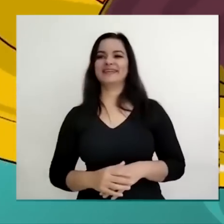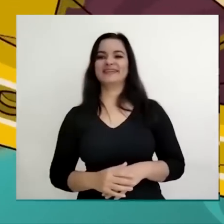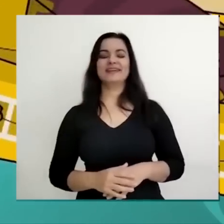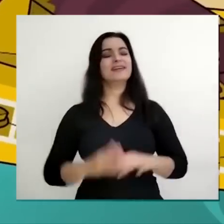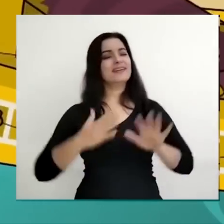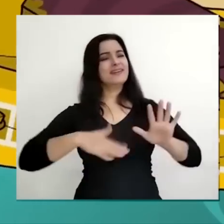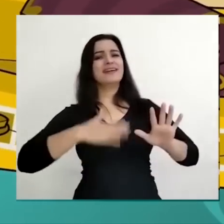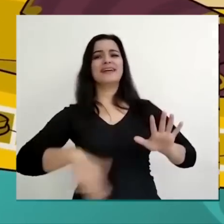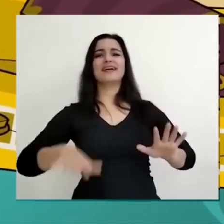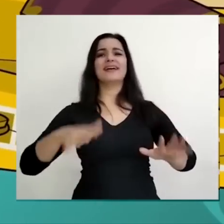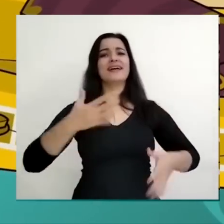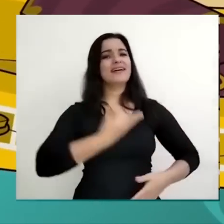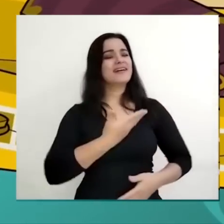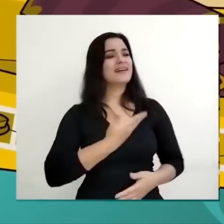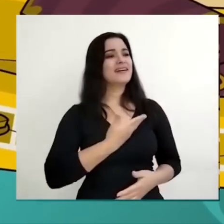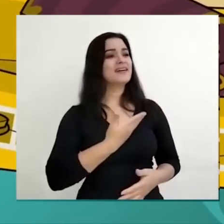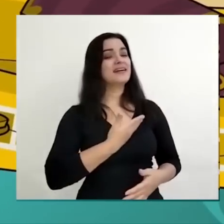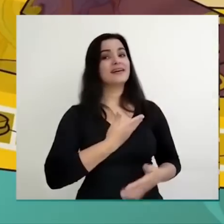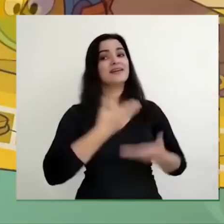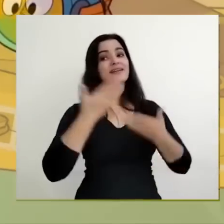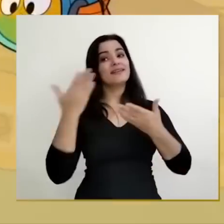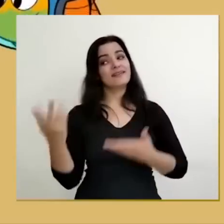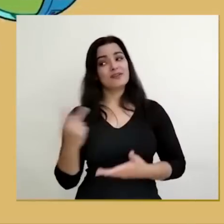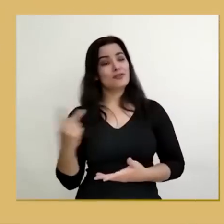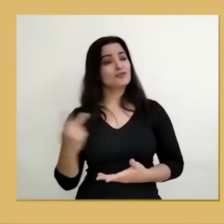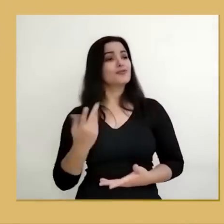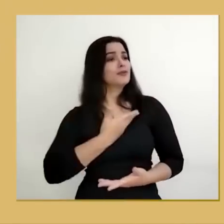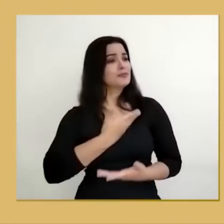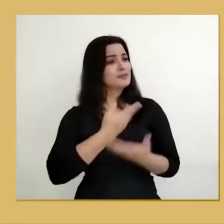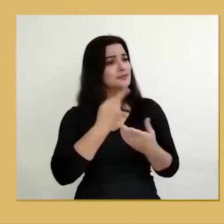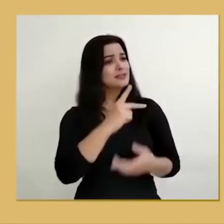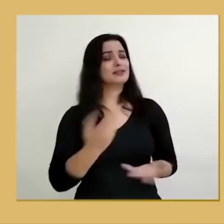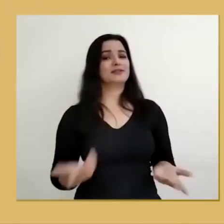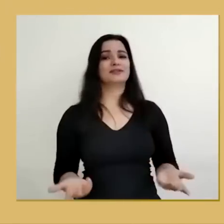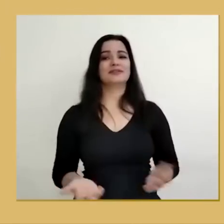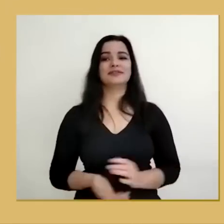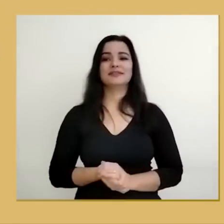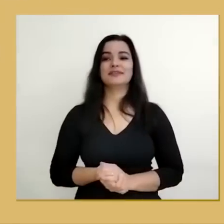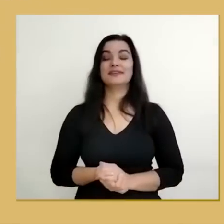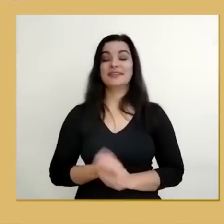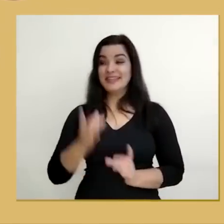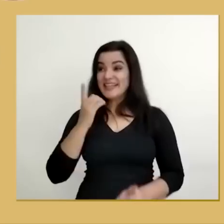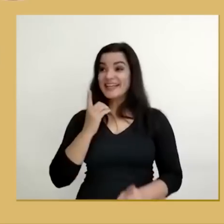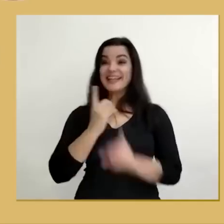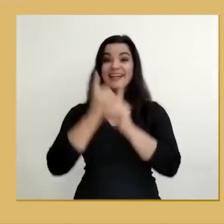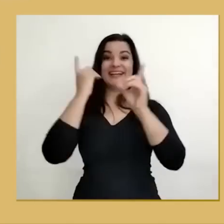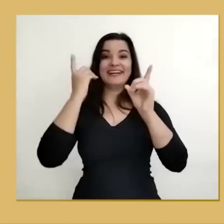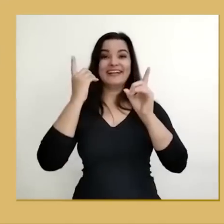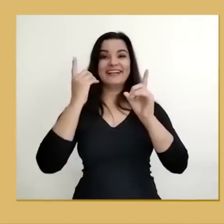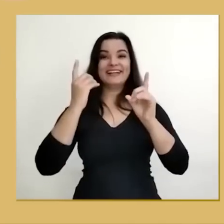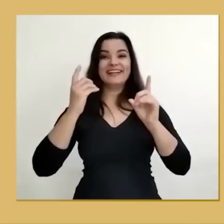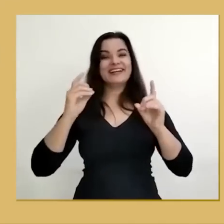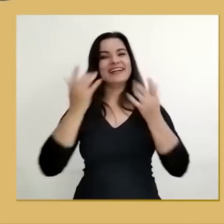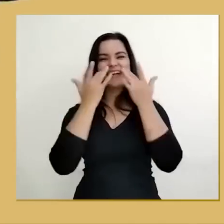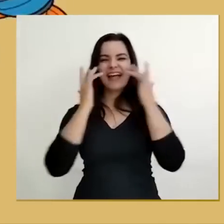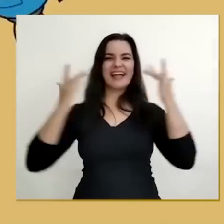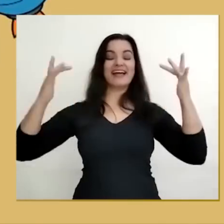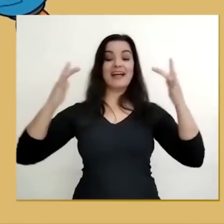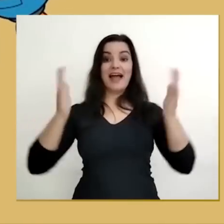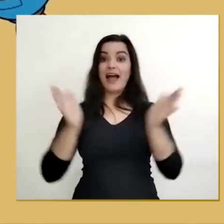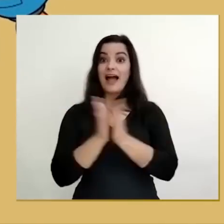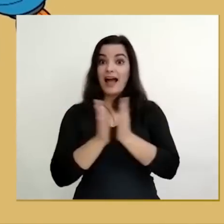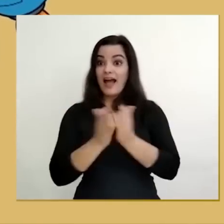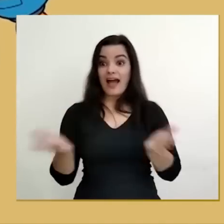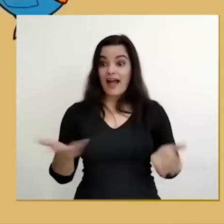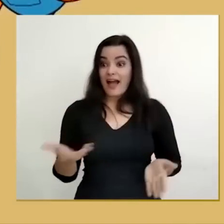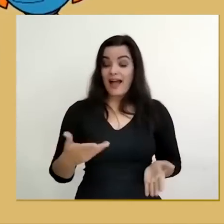Calma, Zico! Somos eu e o peixonauta! Nós encontramos o tesouro! Abra logo! Abra logo! Eu